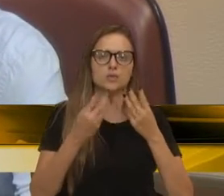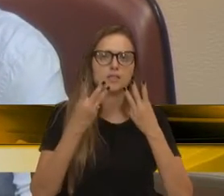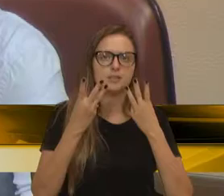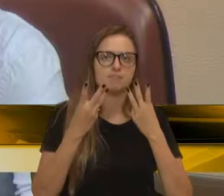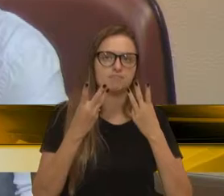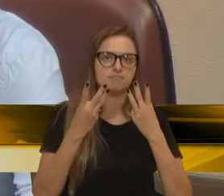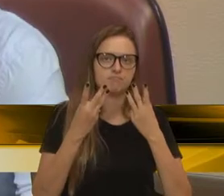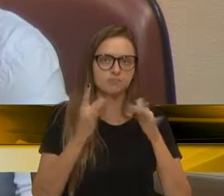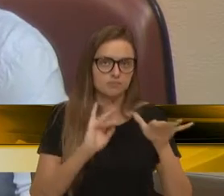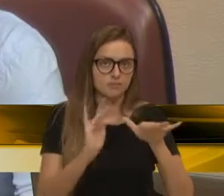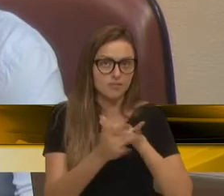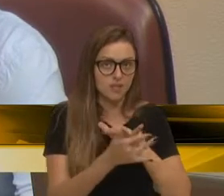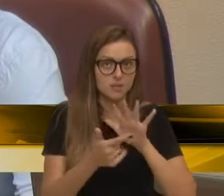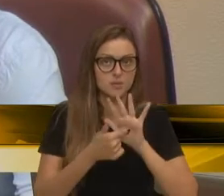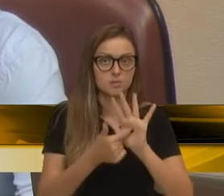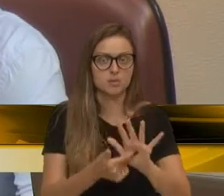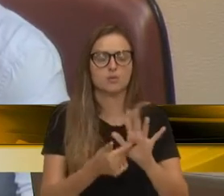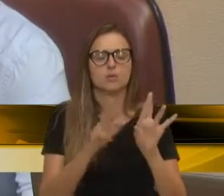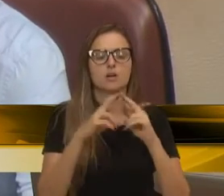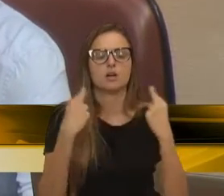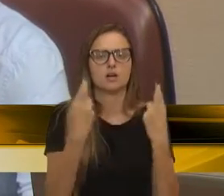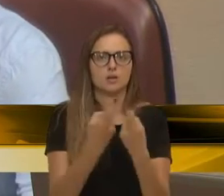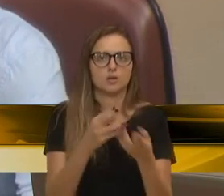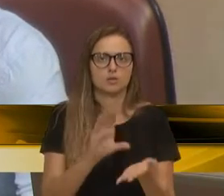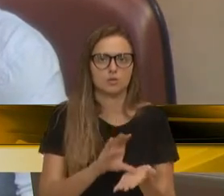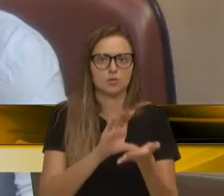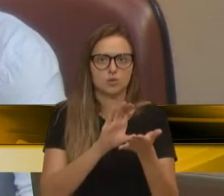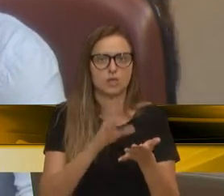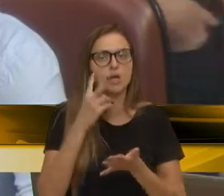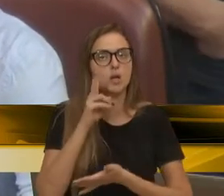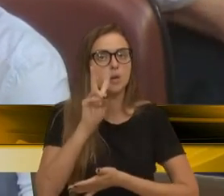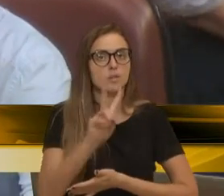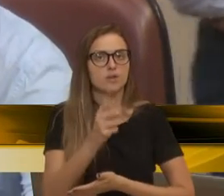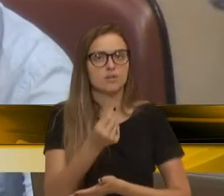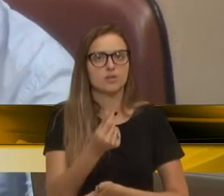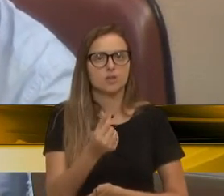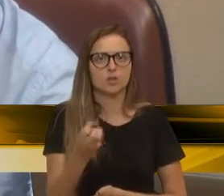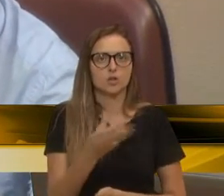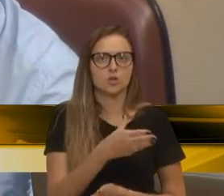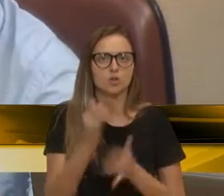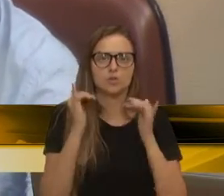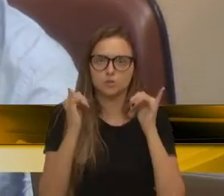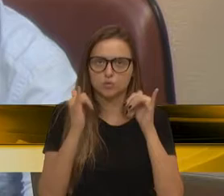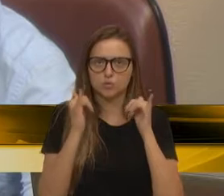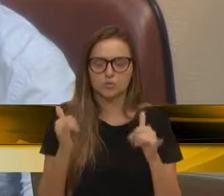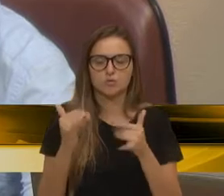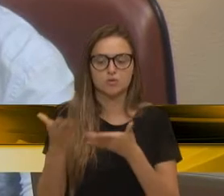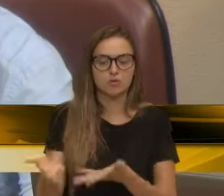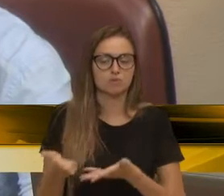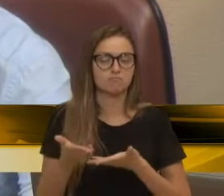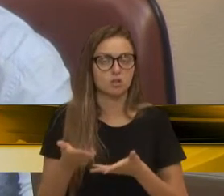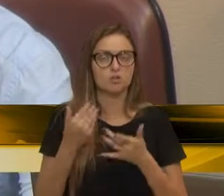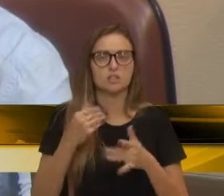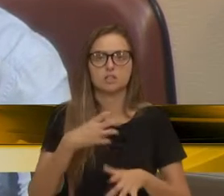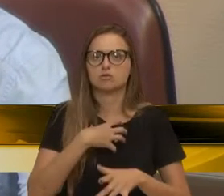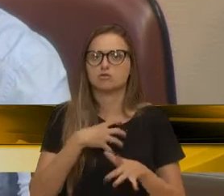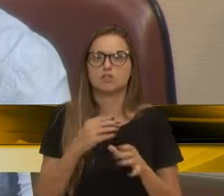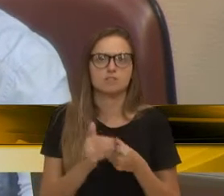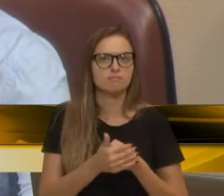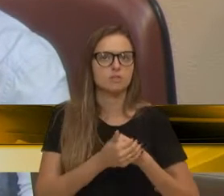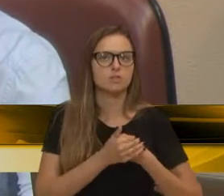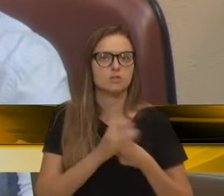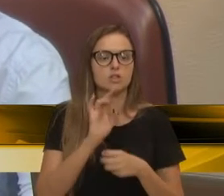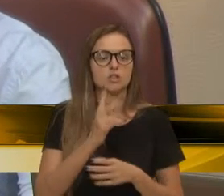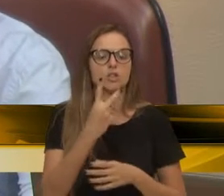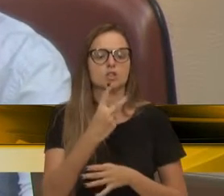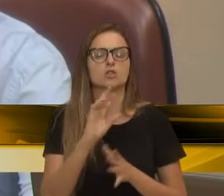2017 a sessão do conselho para definir o reajuste da tarifa de ônibus foi convocada de maneira açodada apenas dois